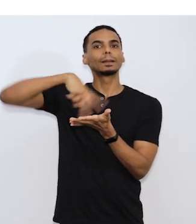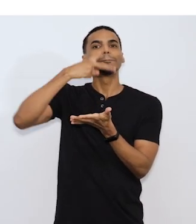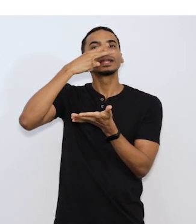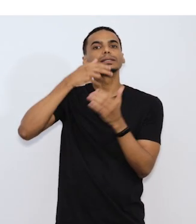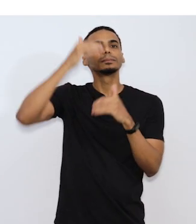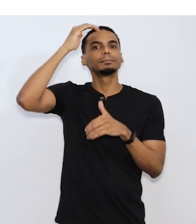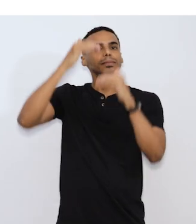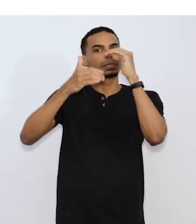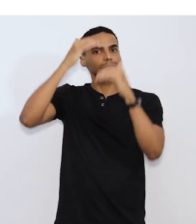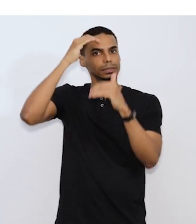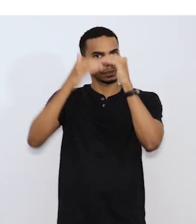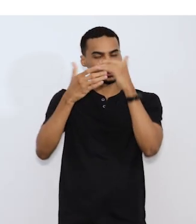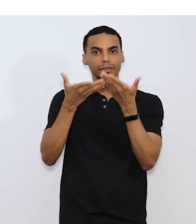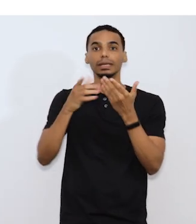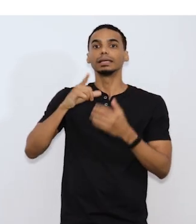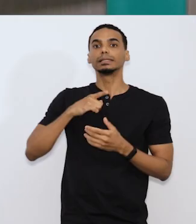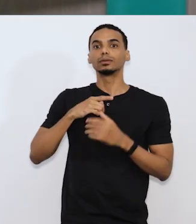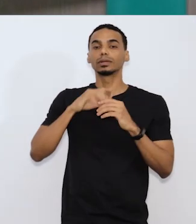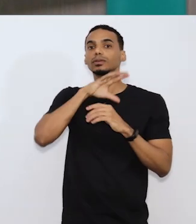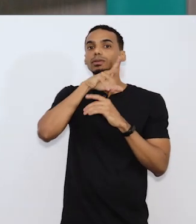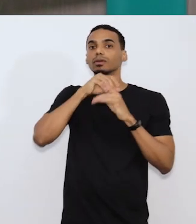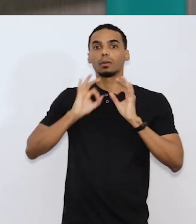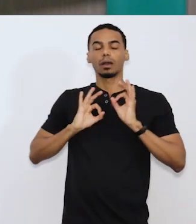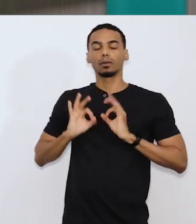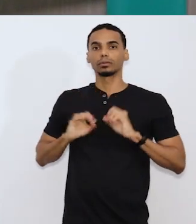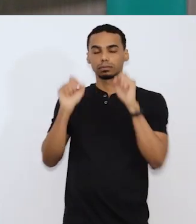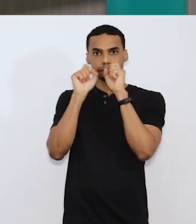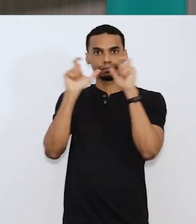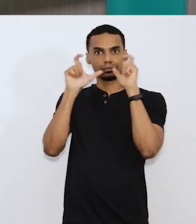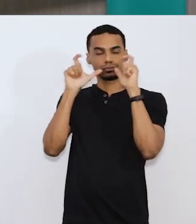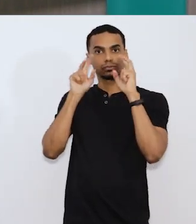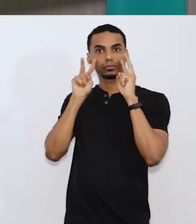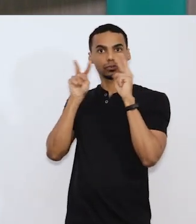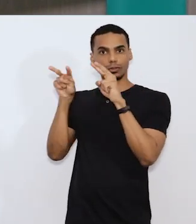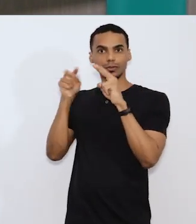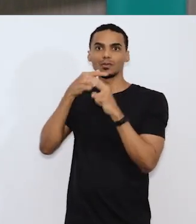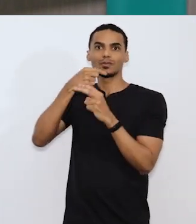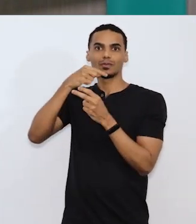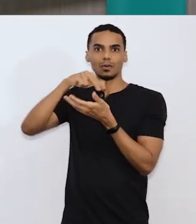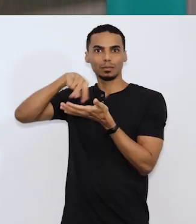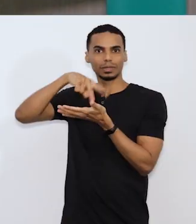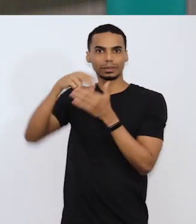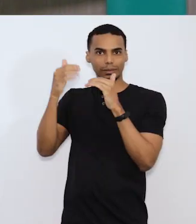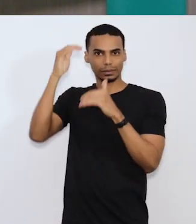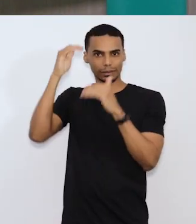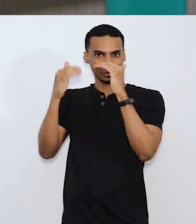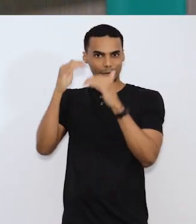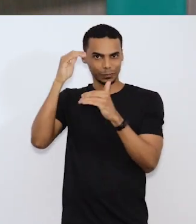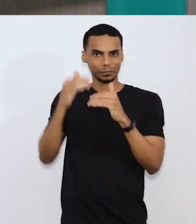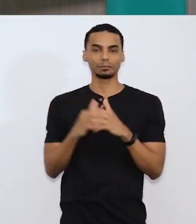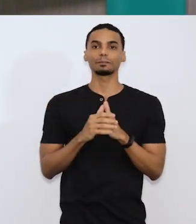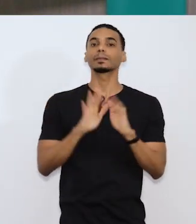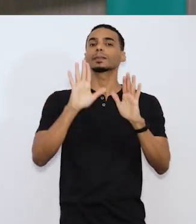bailarina. E aí nós temos uma onça com o olho, ó, estatalado, olhando aquele homem dançando como uma bailarina. Olha